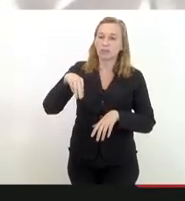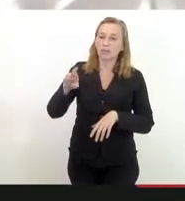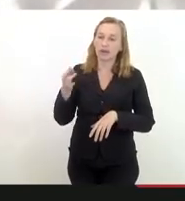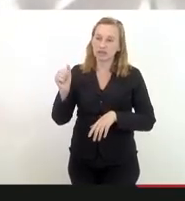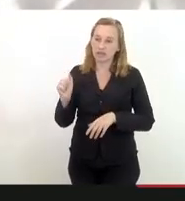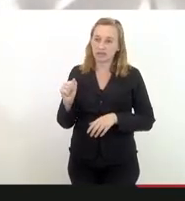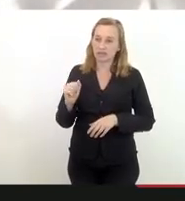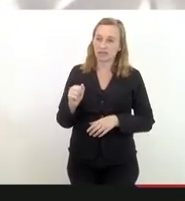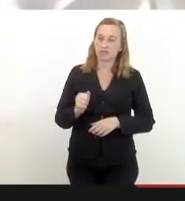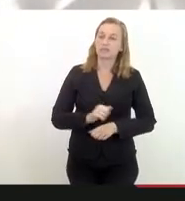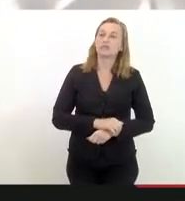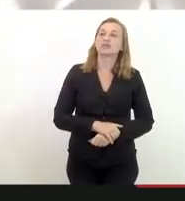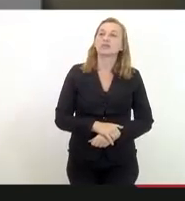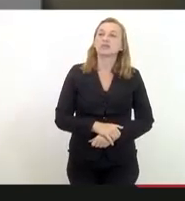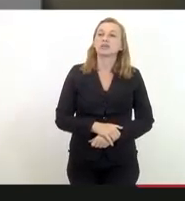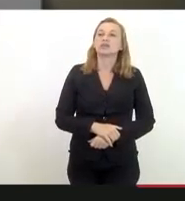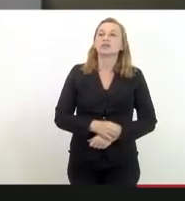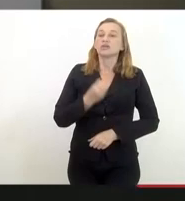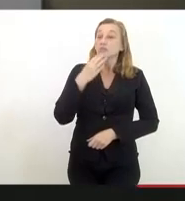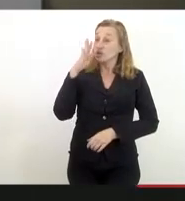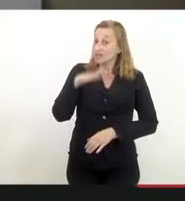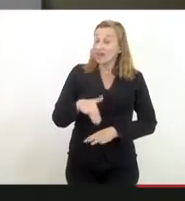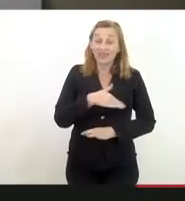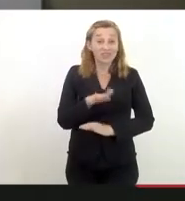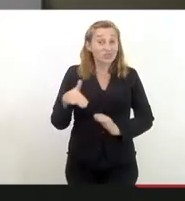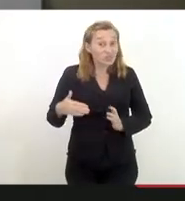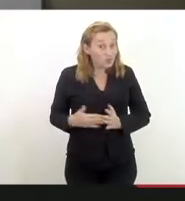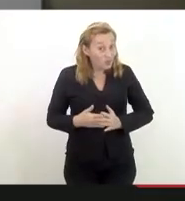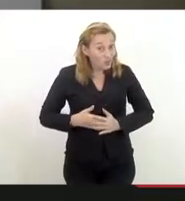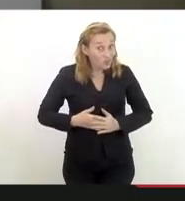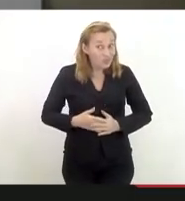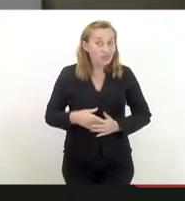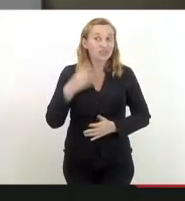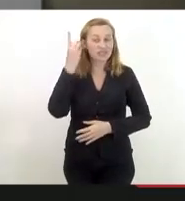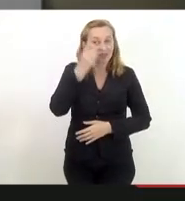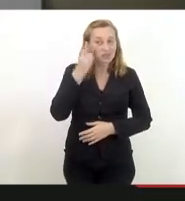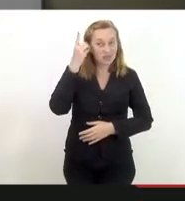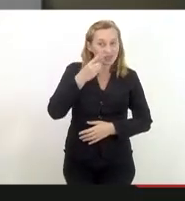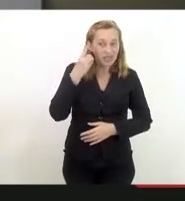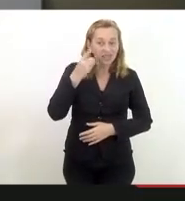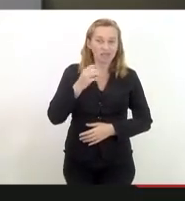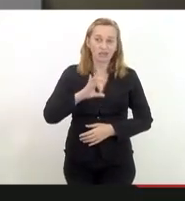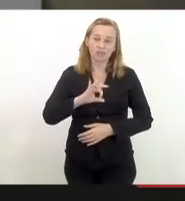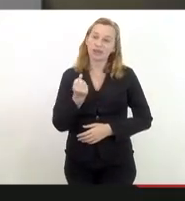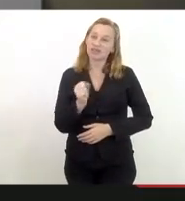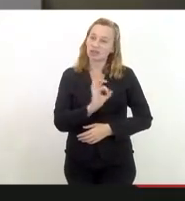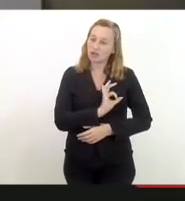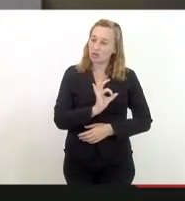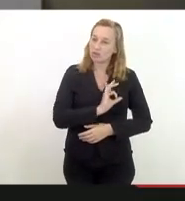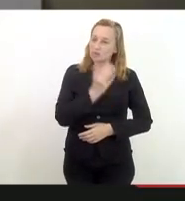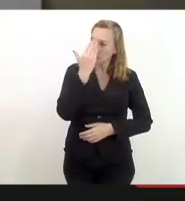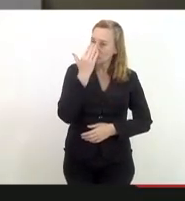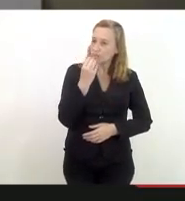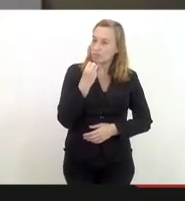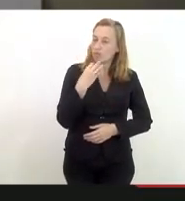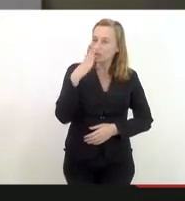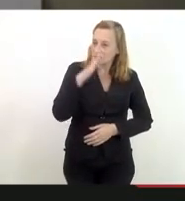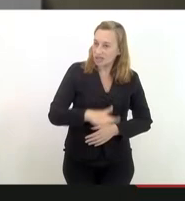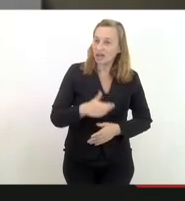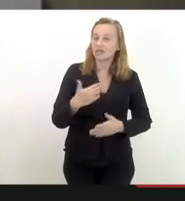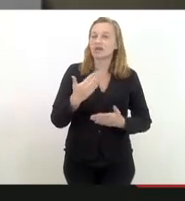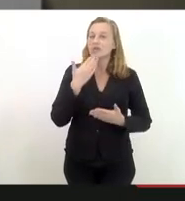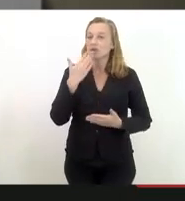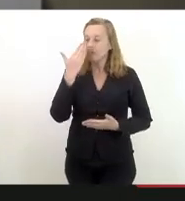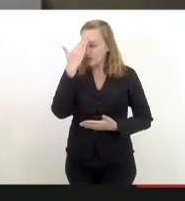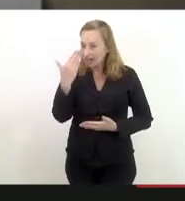favor. Boa tarde a todos, boa tarde, deputada Marta Rocha, agradecer o convite na sua pessoa, agradecer